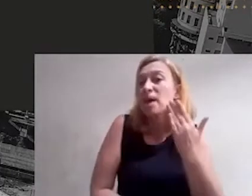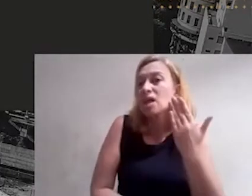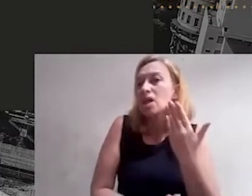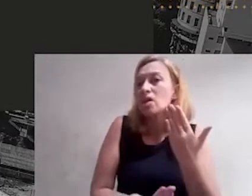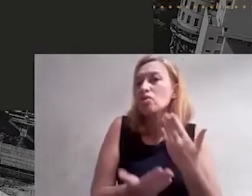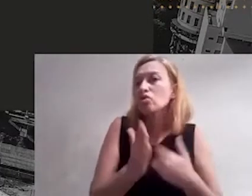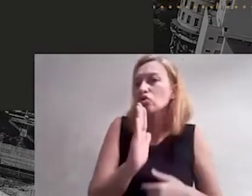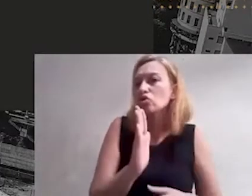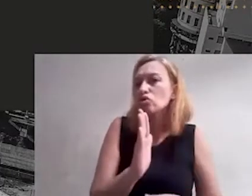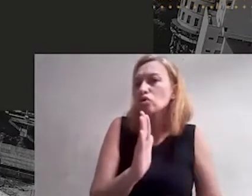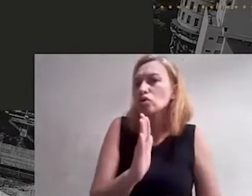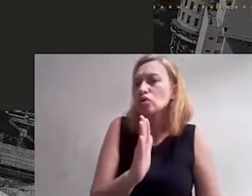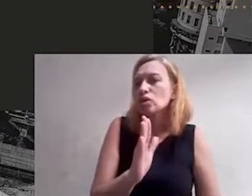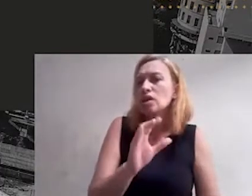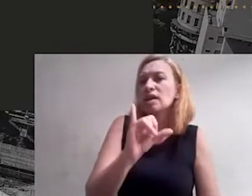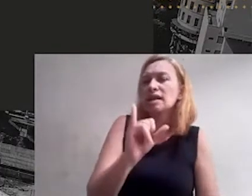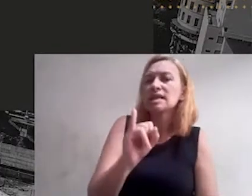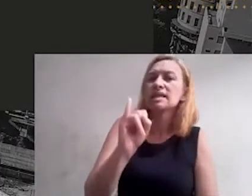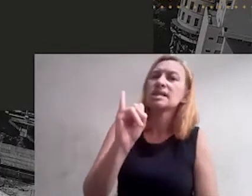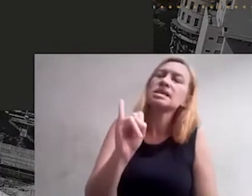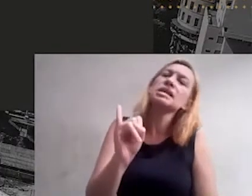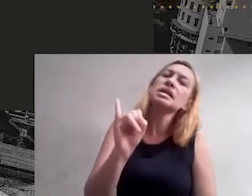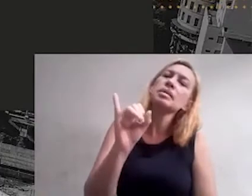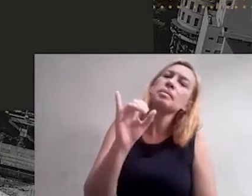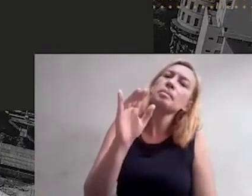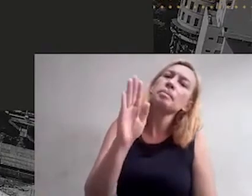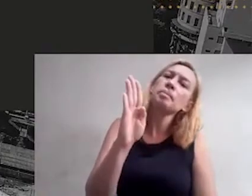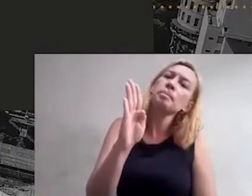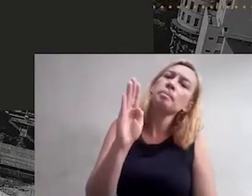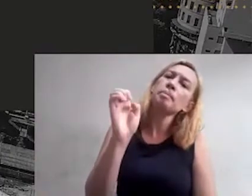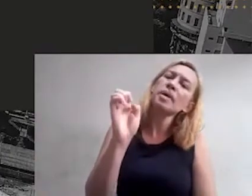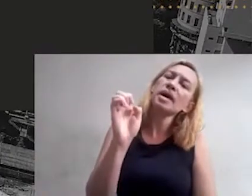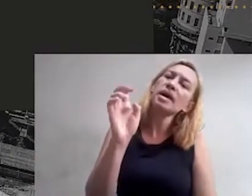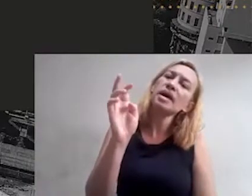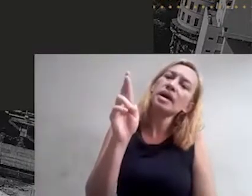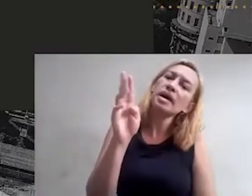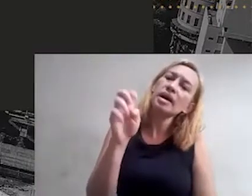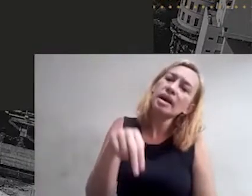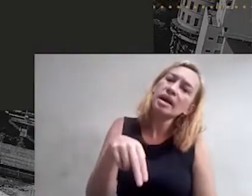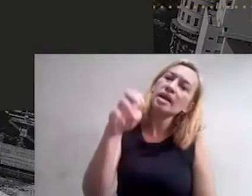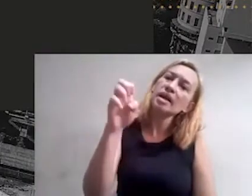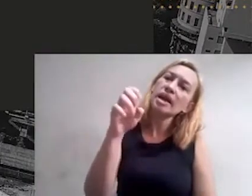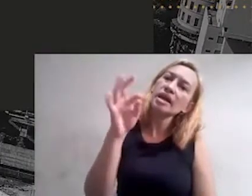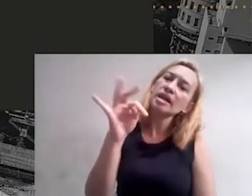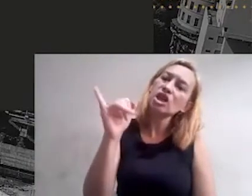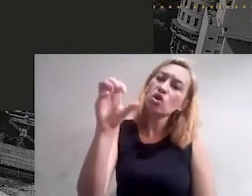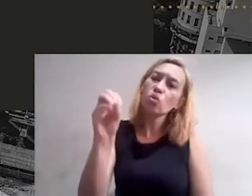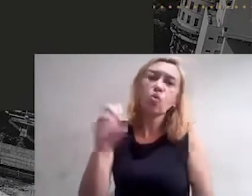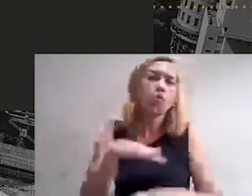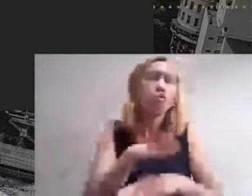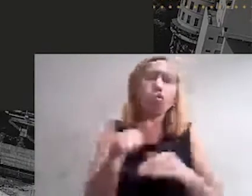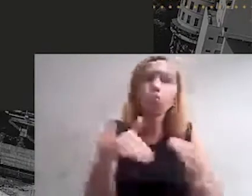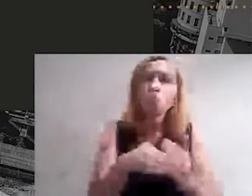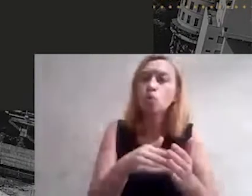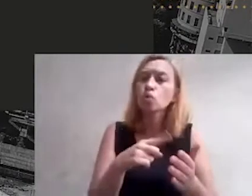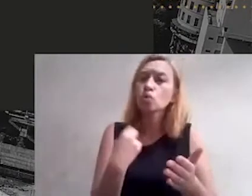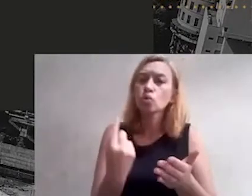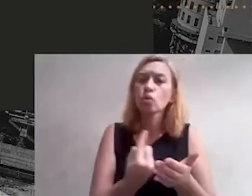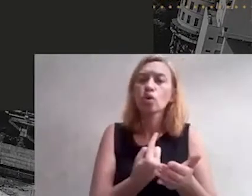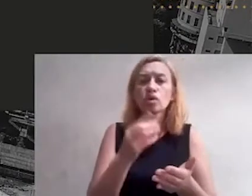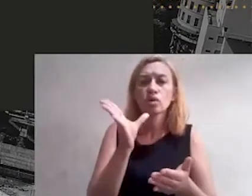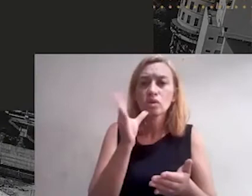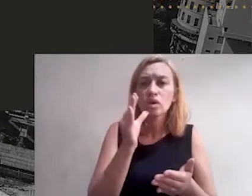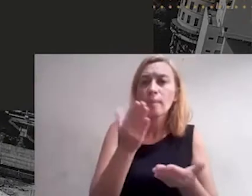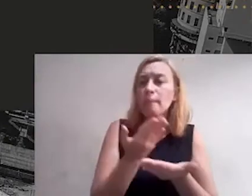ataque cibernético, todo o nosso servidor. A sorte que a gente tinha backup dele, mas ele foi